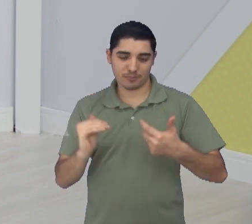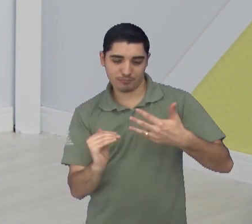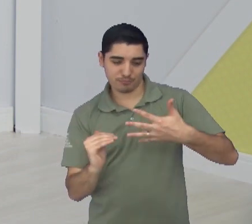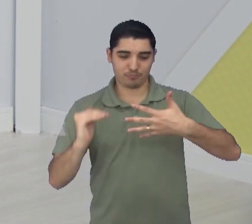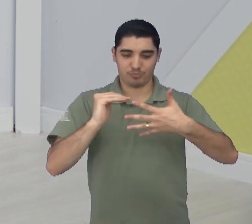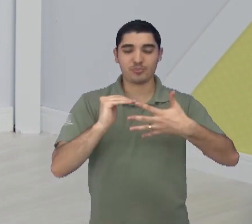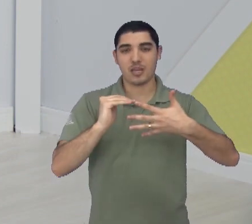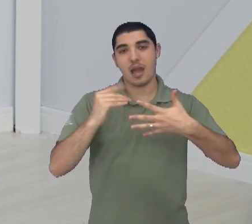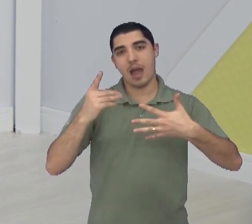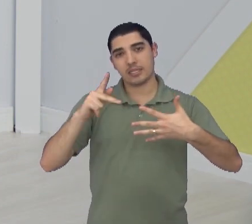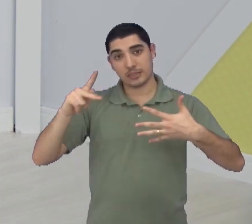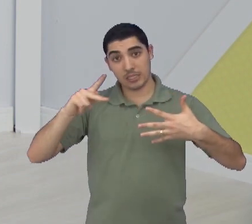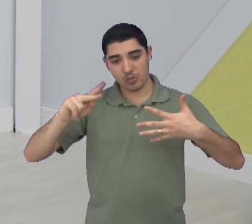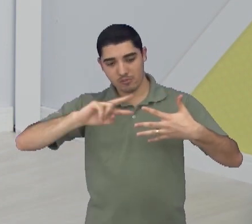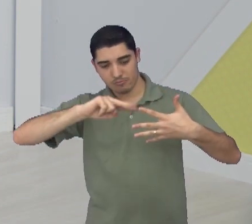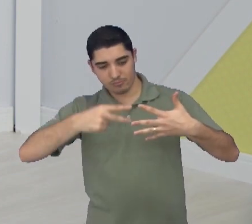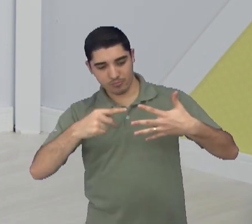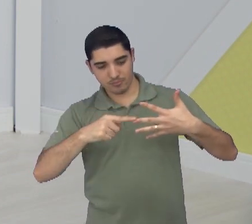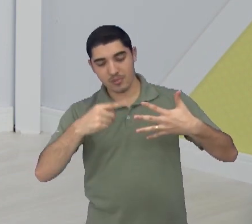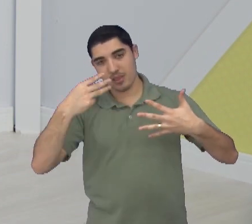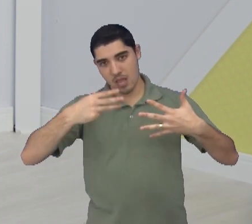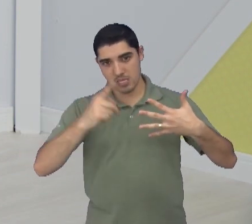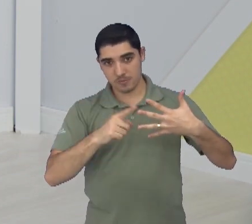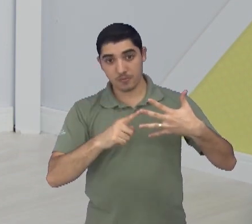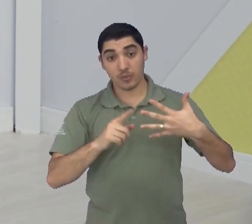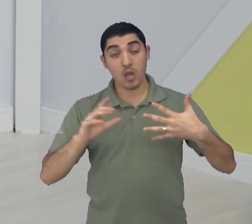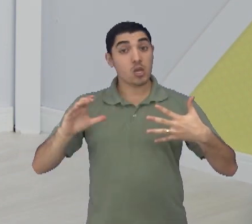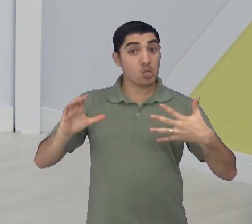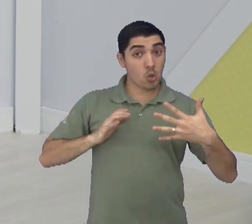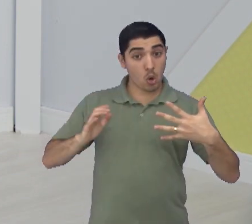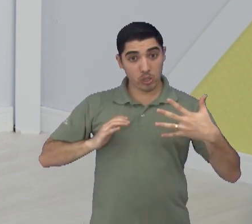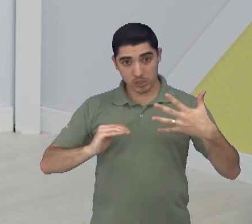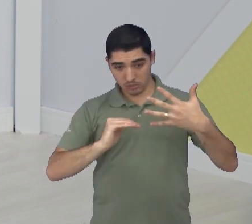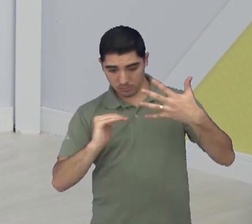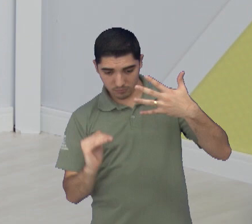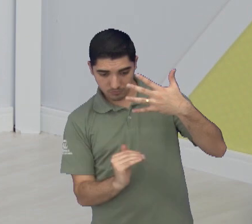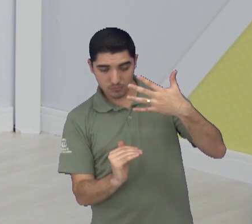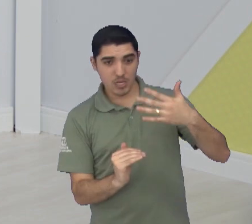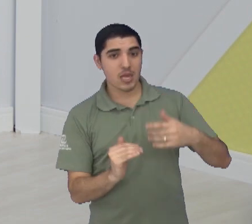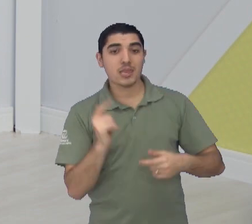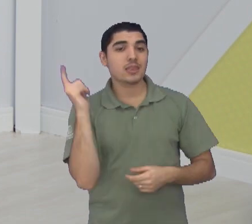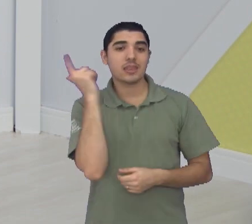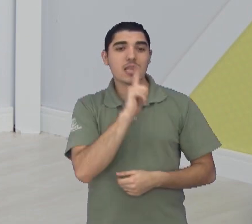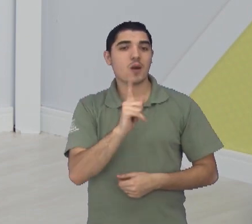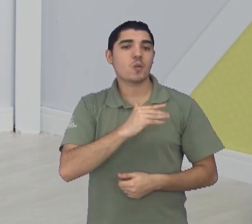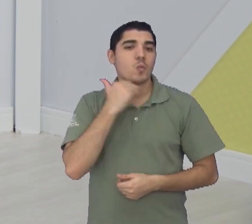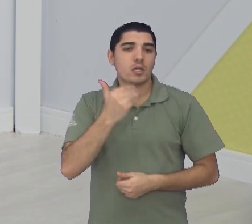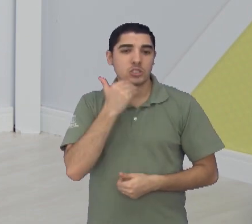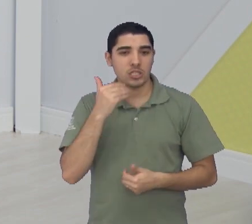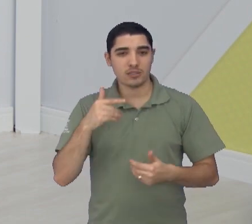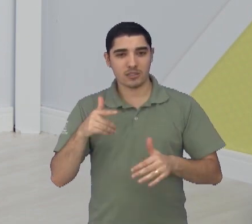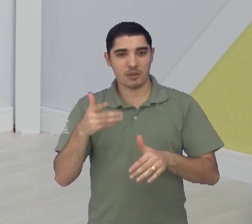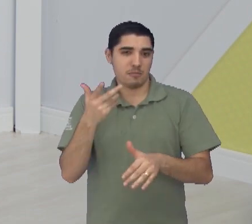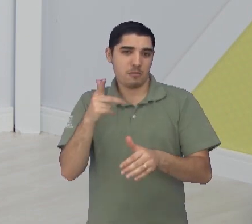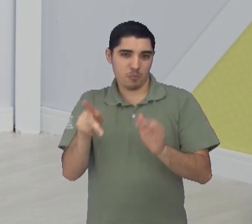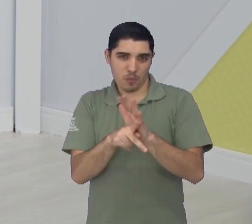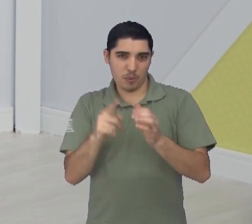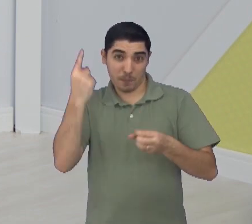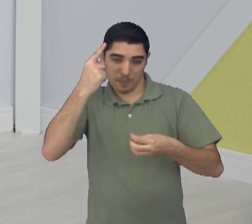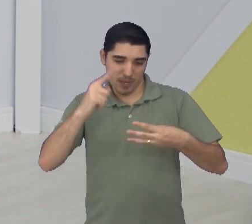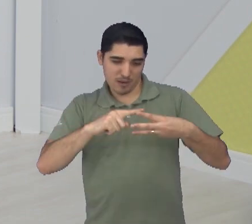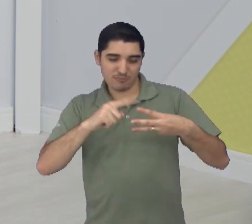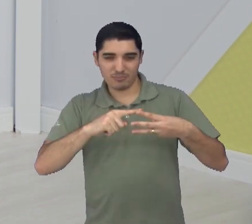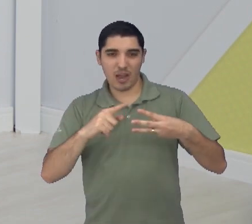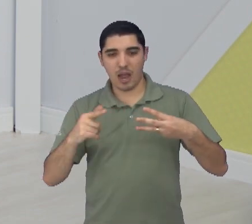deixando o São José em terceiro. E aqui, o Corinthians não pode ser mais ultrapassado por ninguém, portanto, o próximo adversário do São José vai se